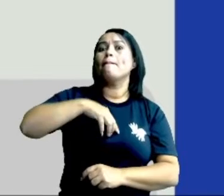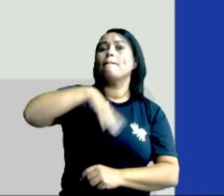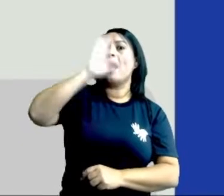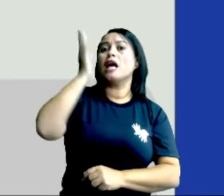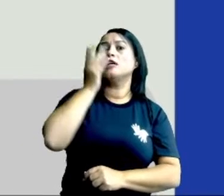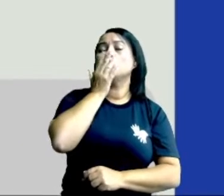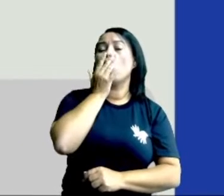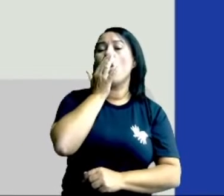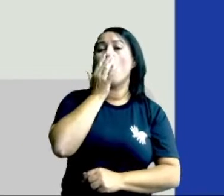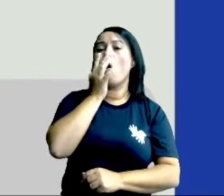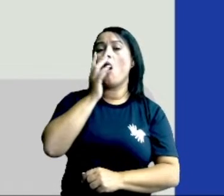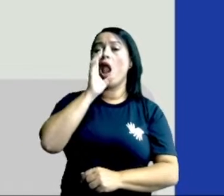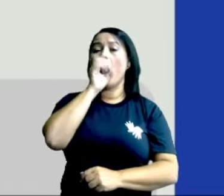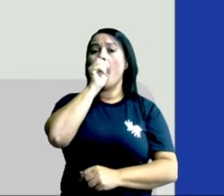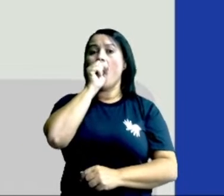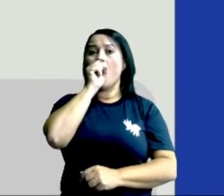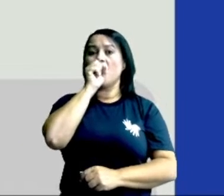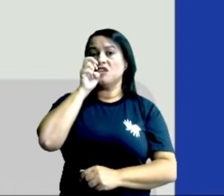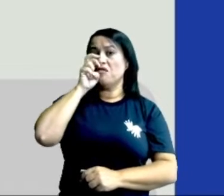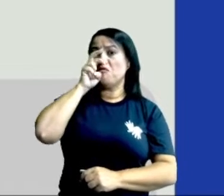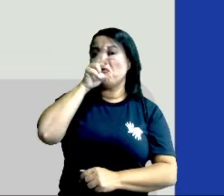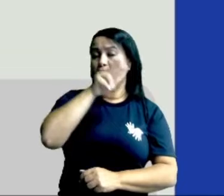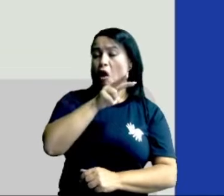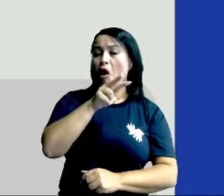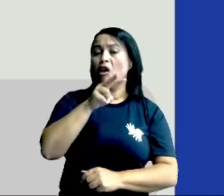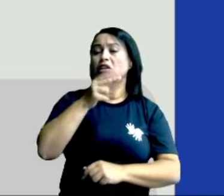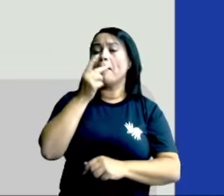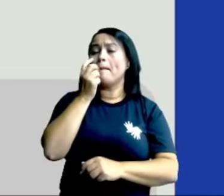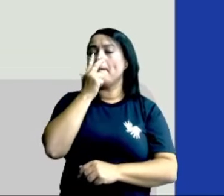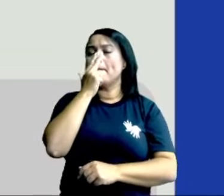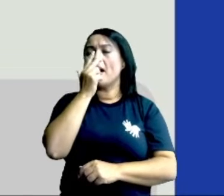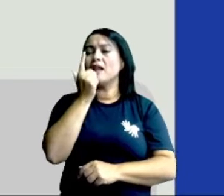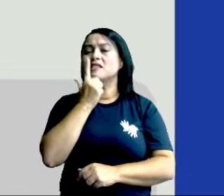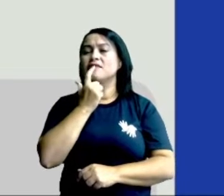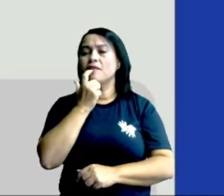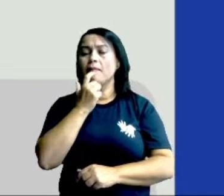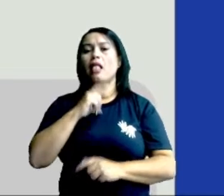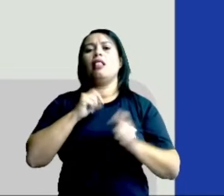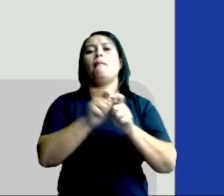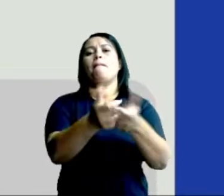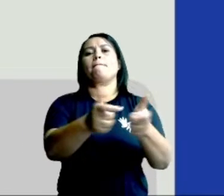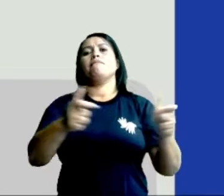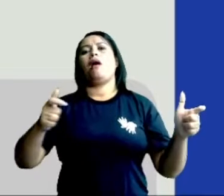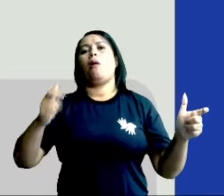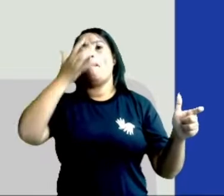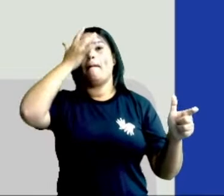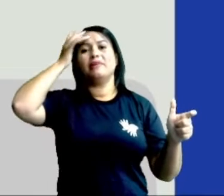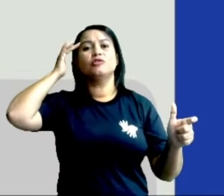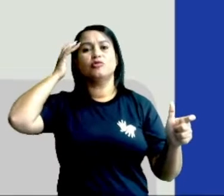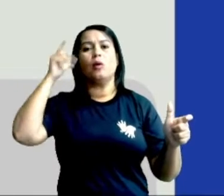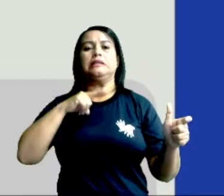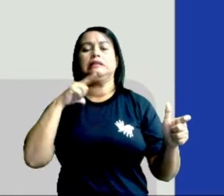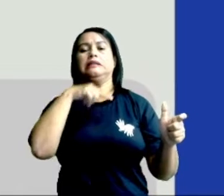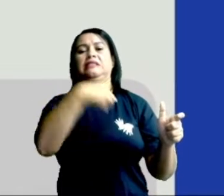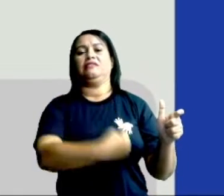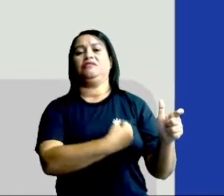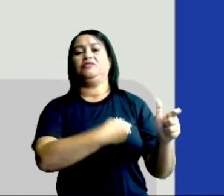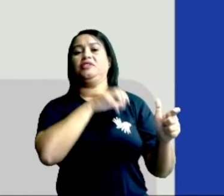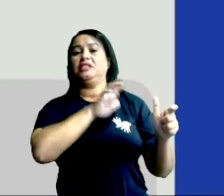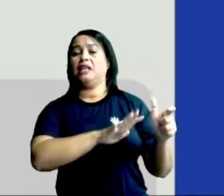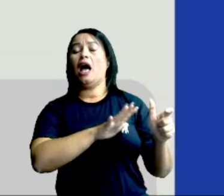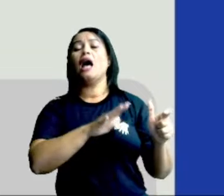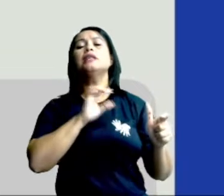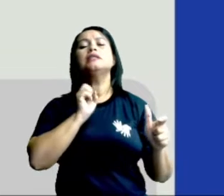laranja avermelhado estiver esse mapa, maior será a concentração de pessoas naquele lugar. E aí, se a